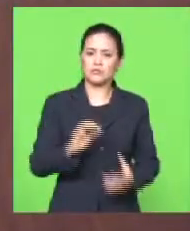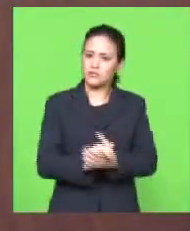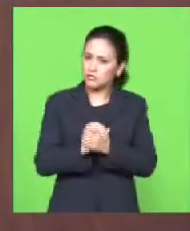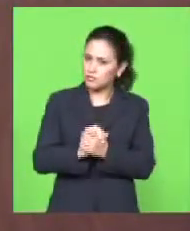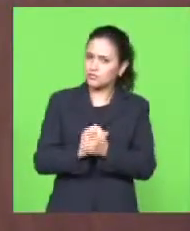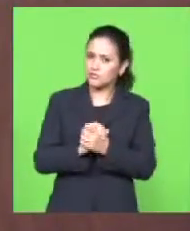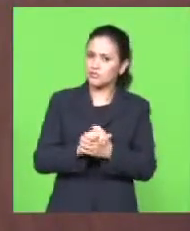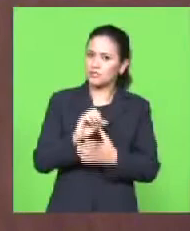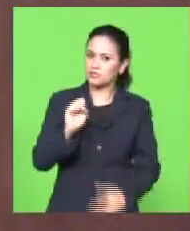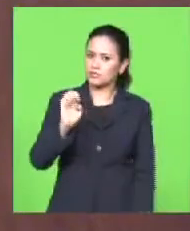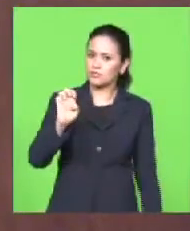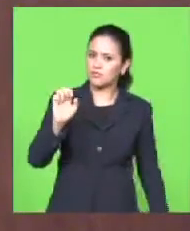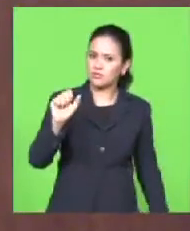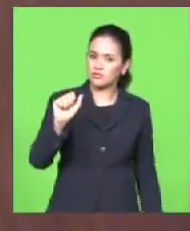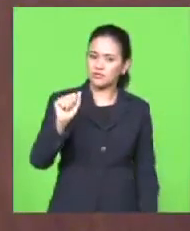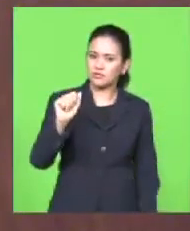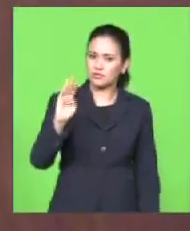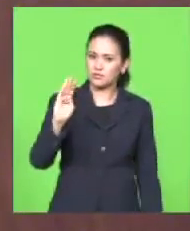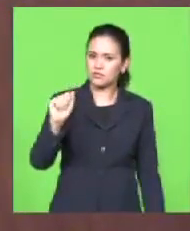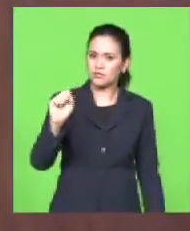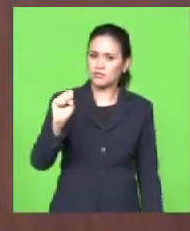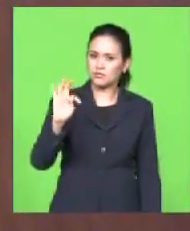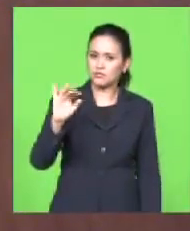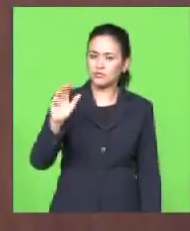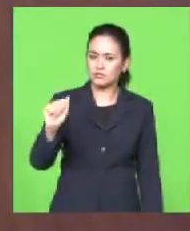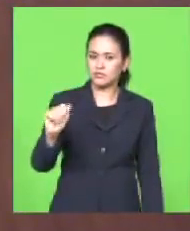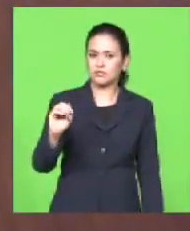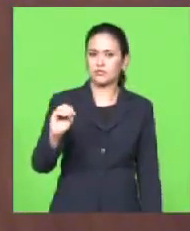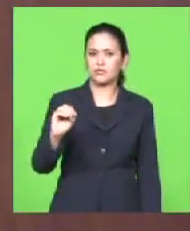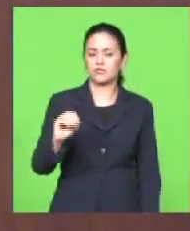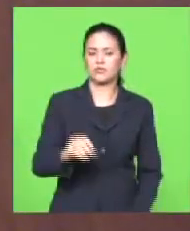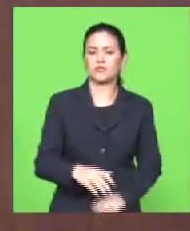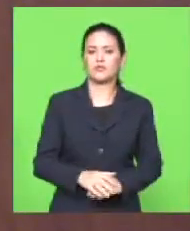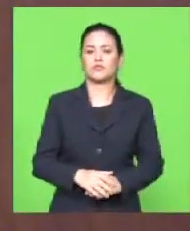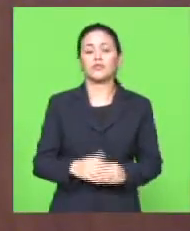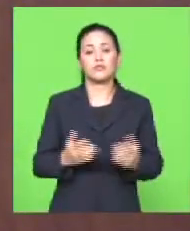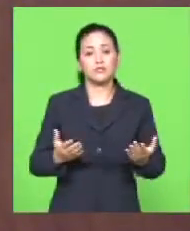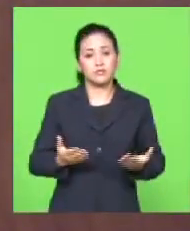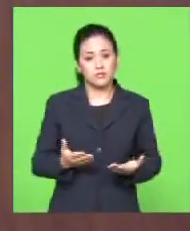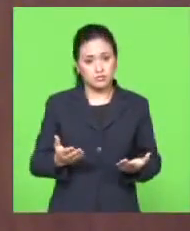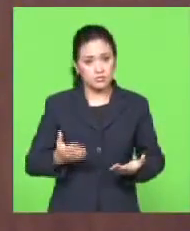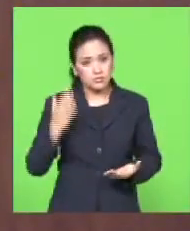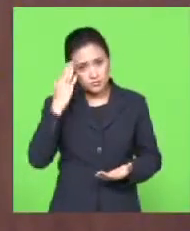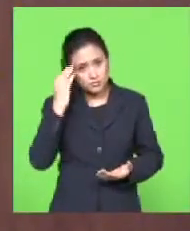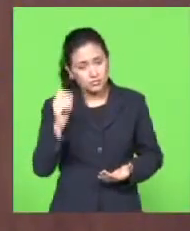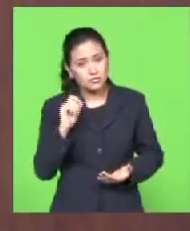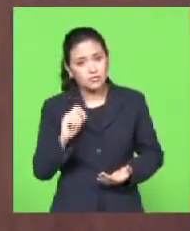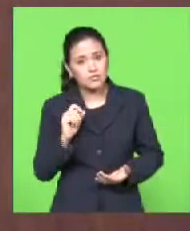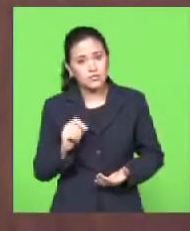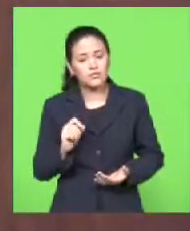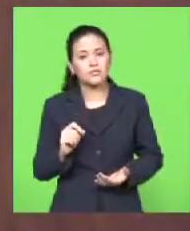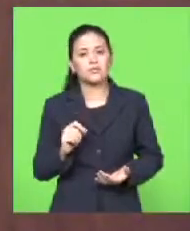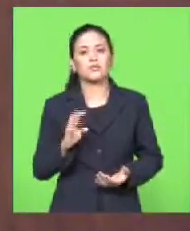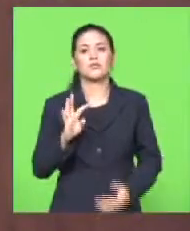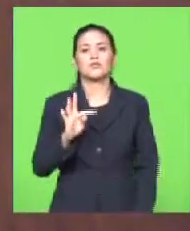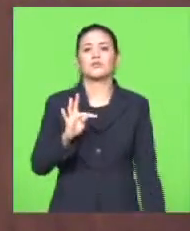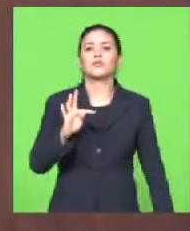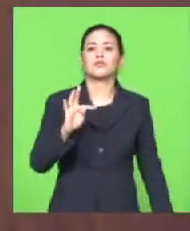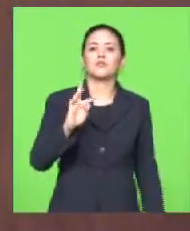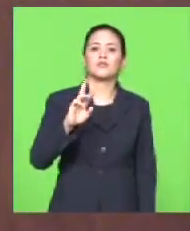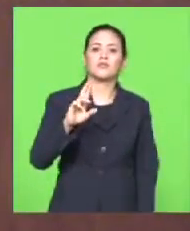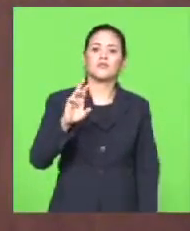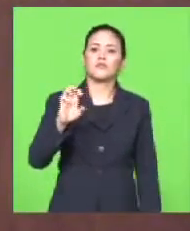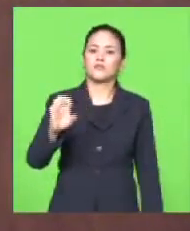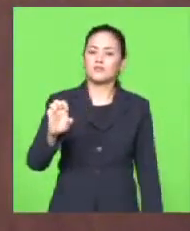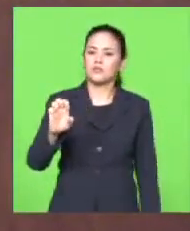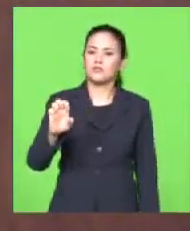Lima Bonfim por esse cargo, que com certeza irá, além de abrilhantar o Tribunal Regional Eleitoral do Maranhão, é um orgulho